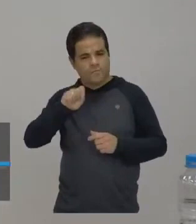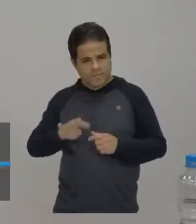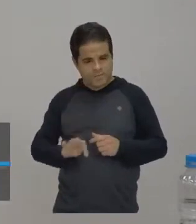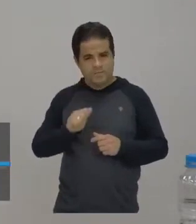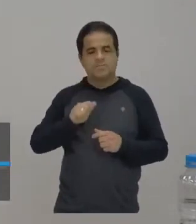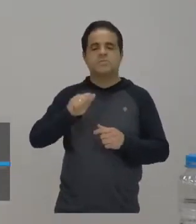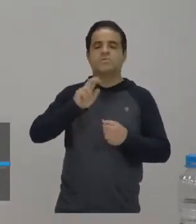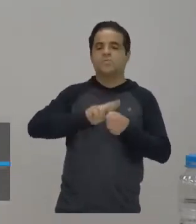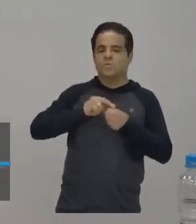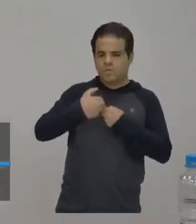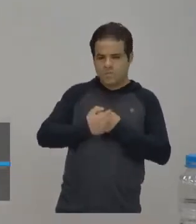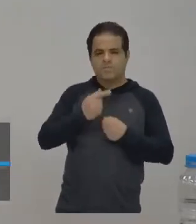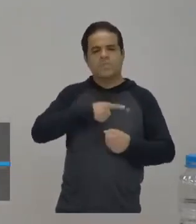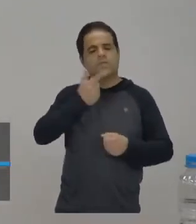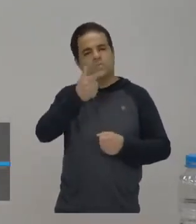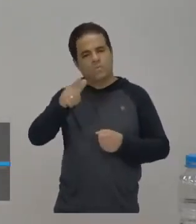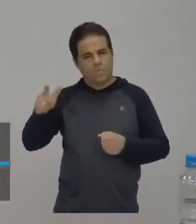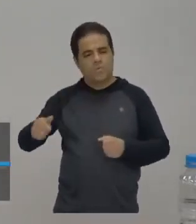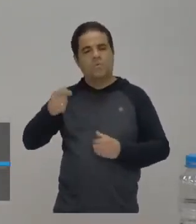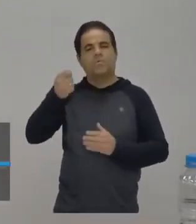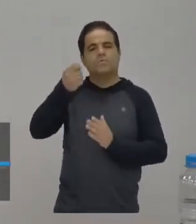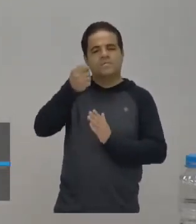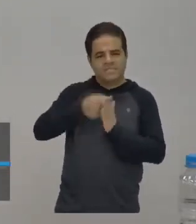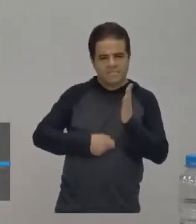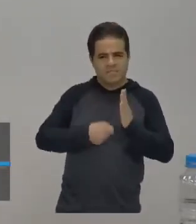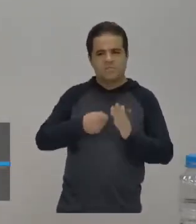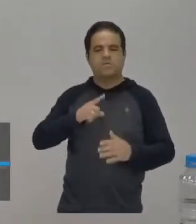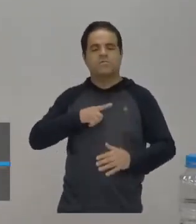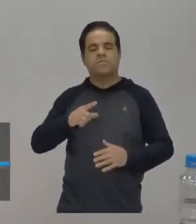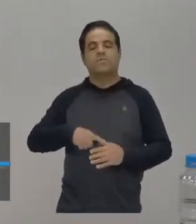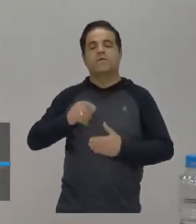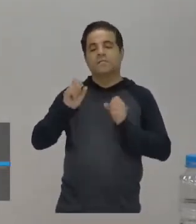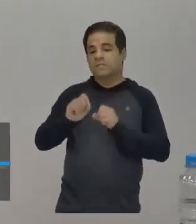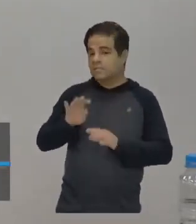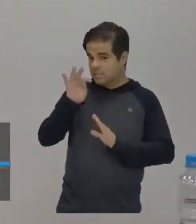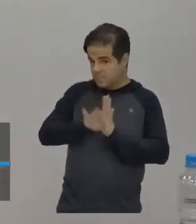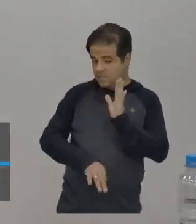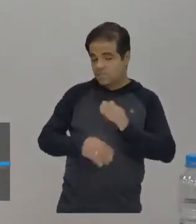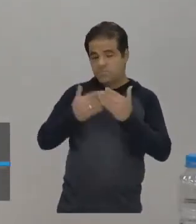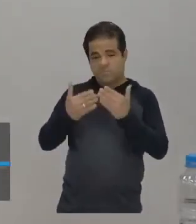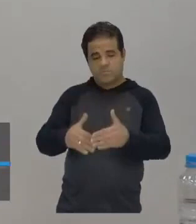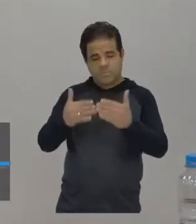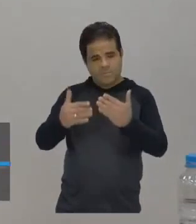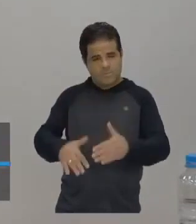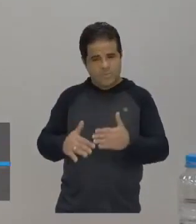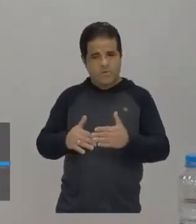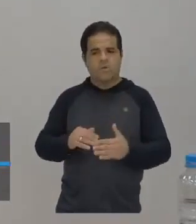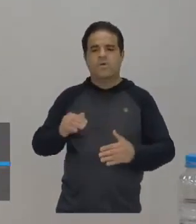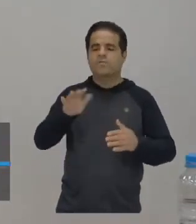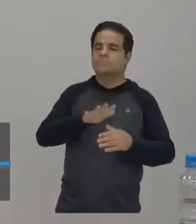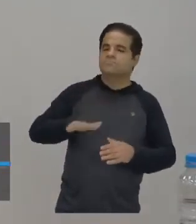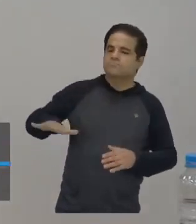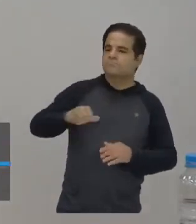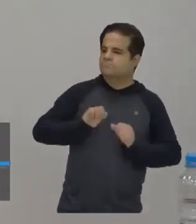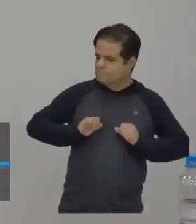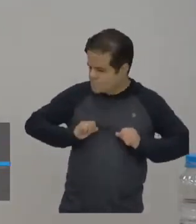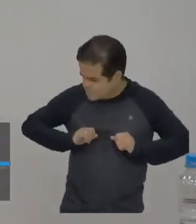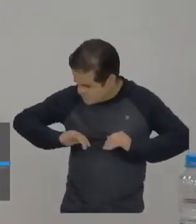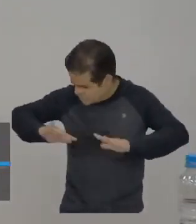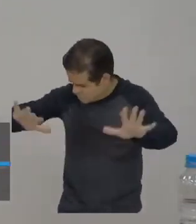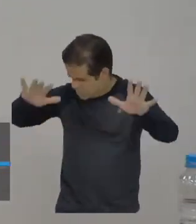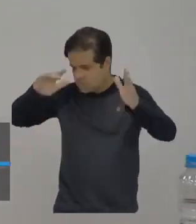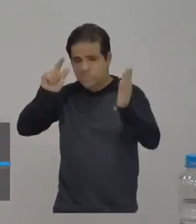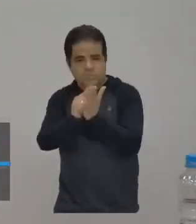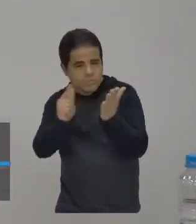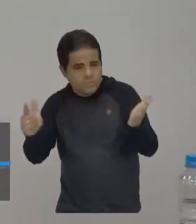Na Unicamp tem outros, mas quando é dissertativo. Aquele texto que é direcionado para a prova e aquele texto que para circular em jornal,